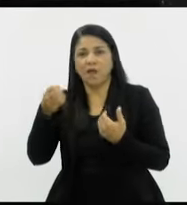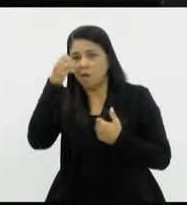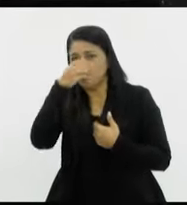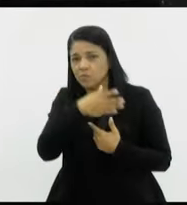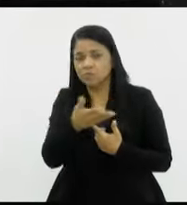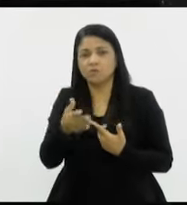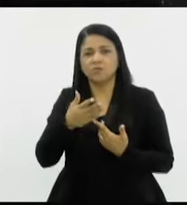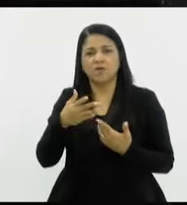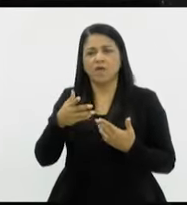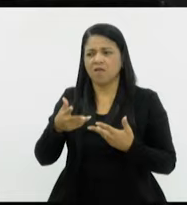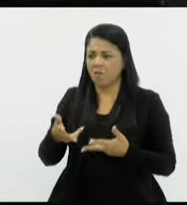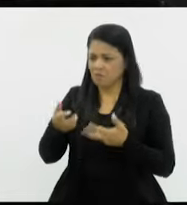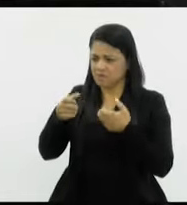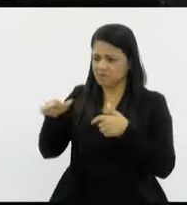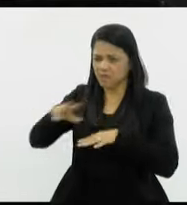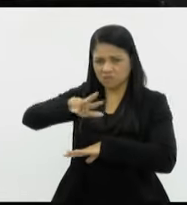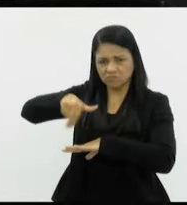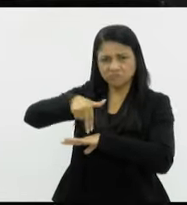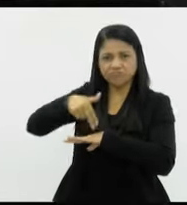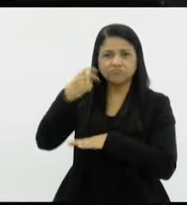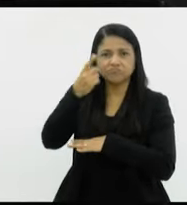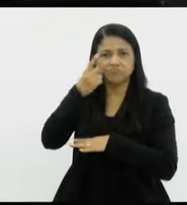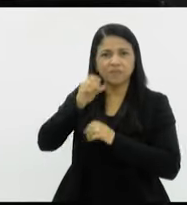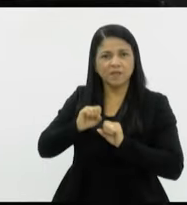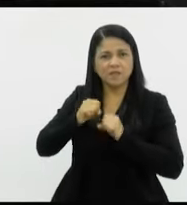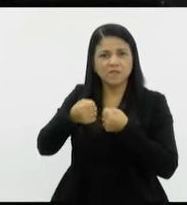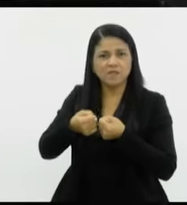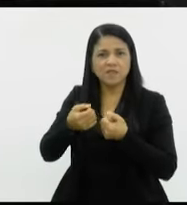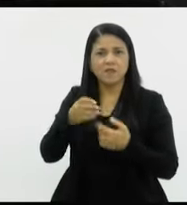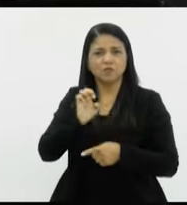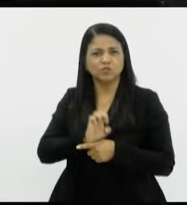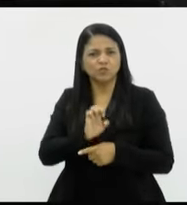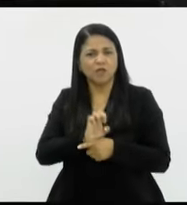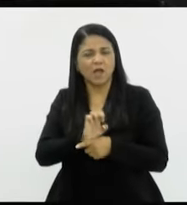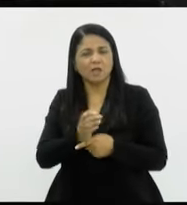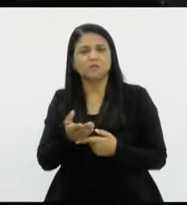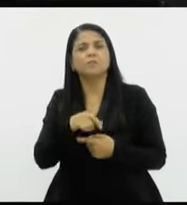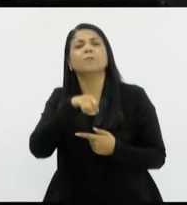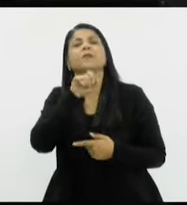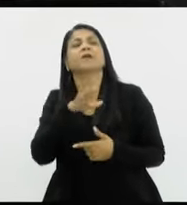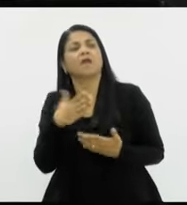nessa tribuna para defender o Estado mínimo. Mas Estado mínimo para quem?